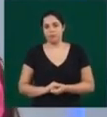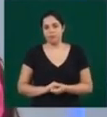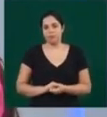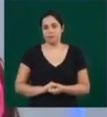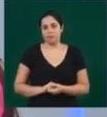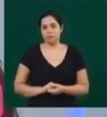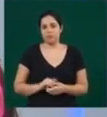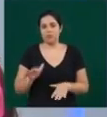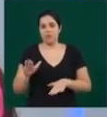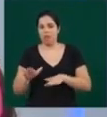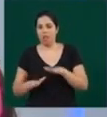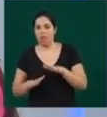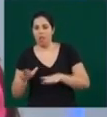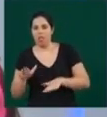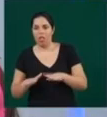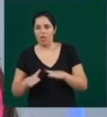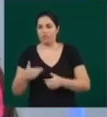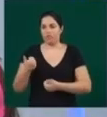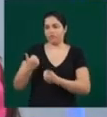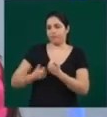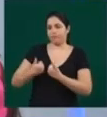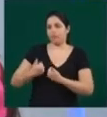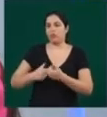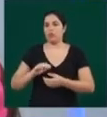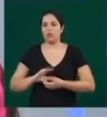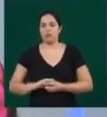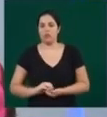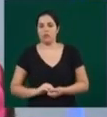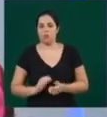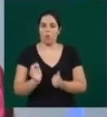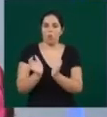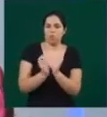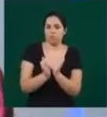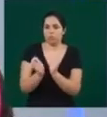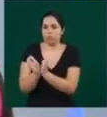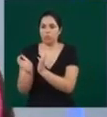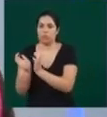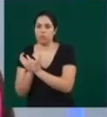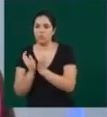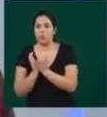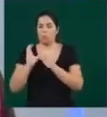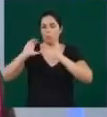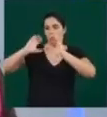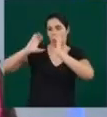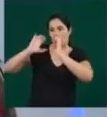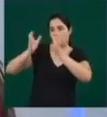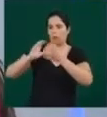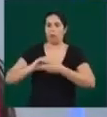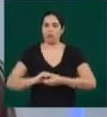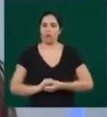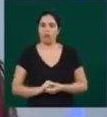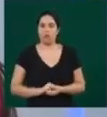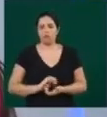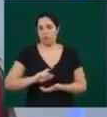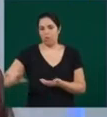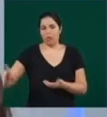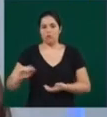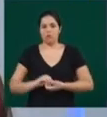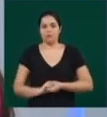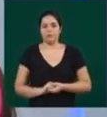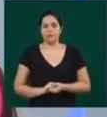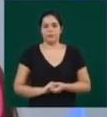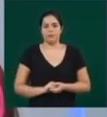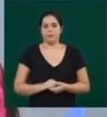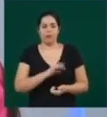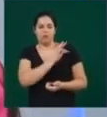vezes em campo, por exemplo, jogadores de futebol ou em times, né, de grupo, vôlei, basquete, o treinador coloca a pessoa